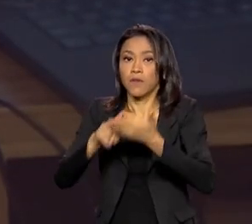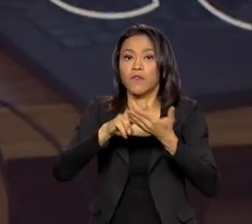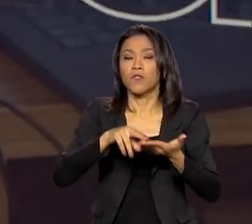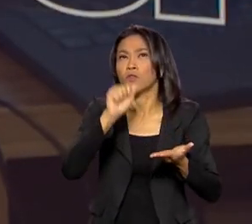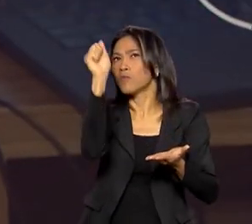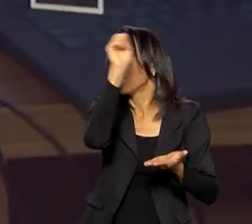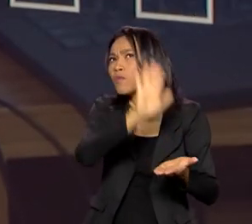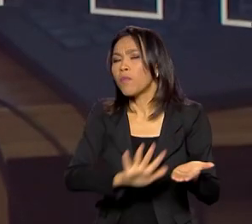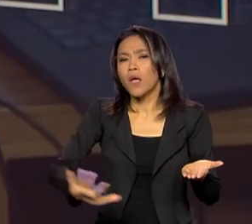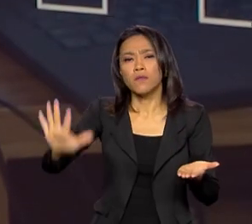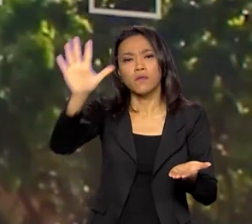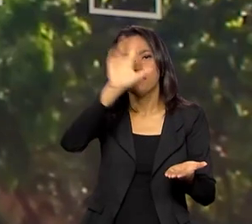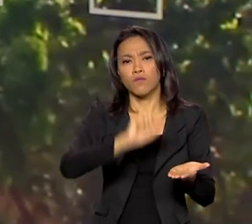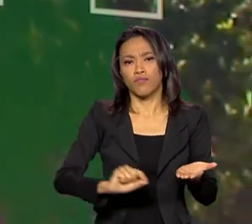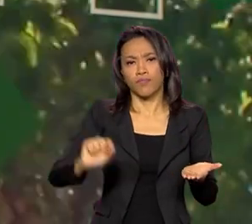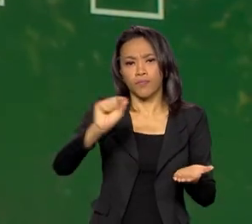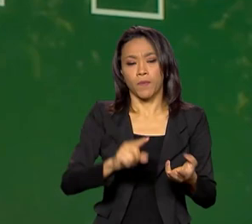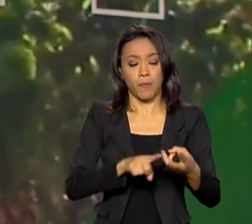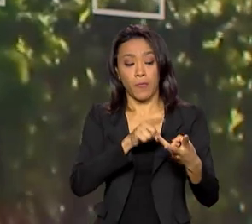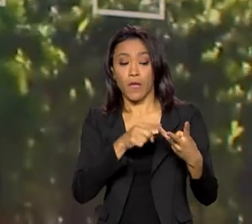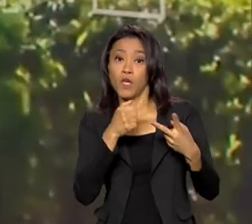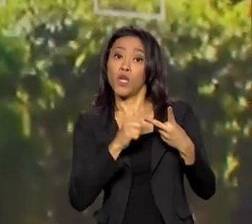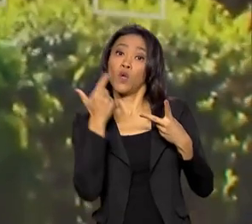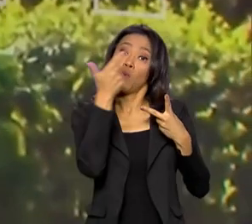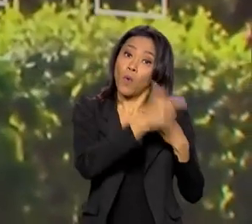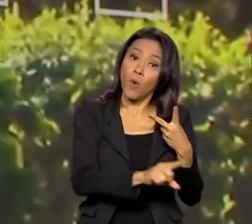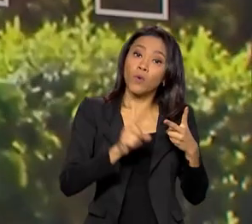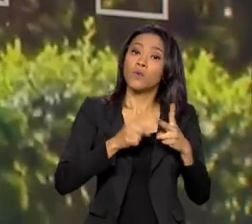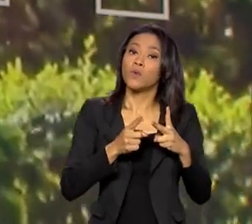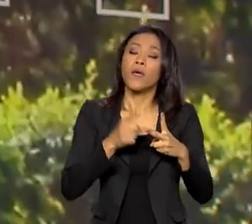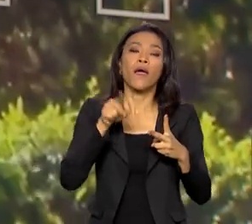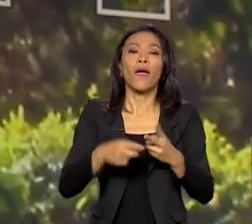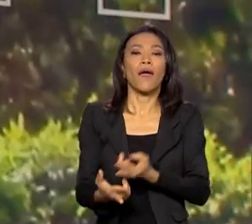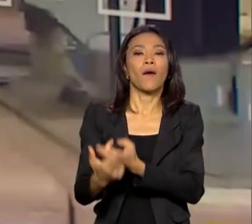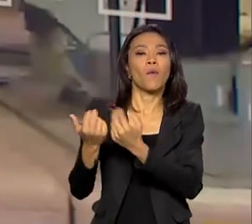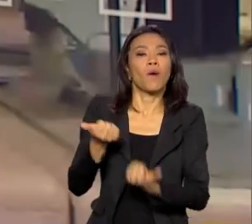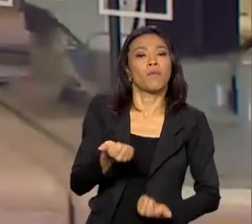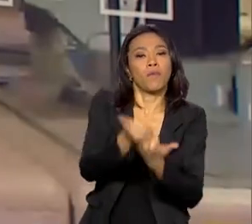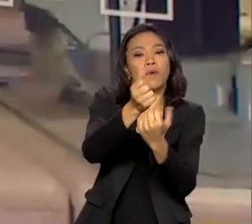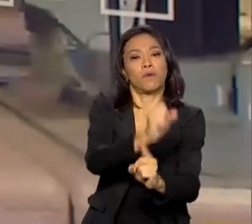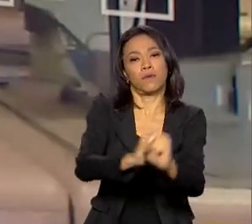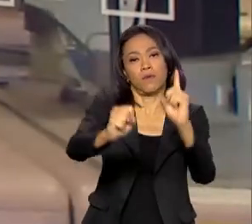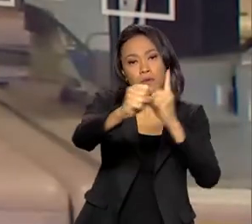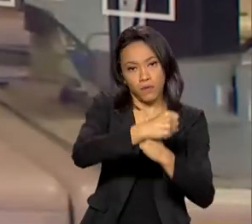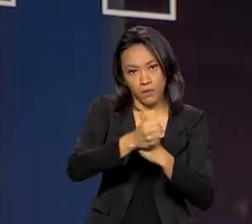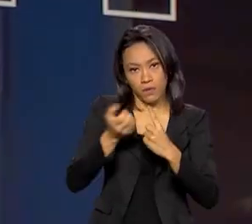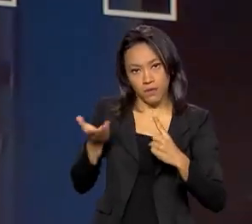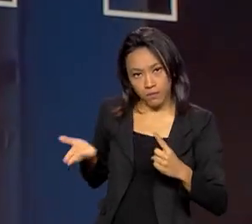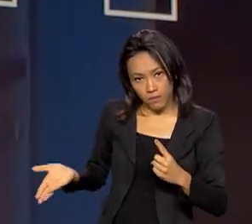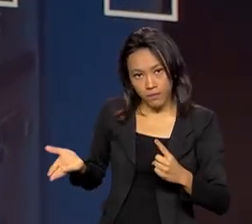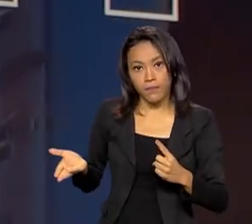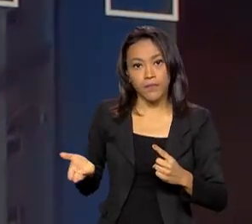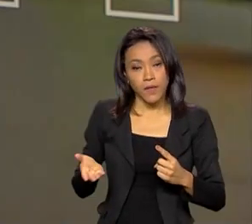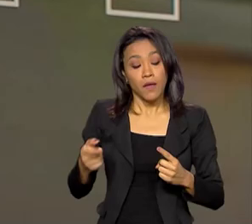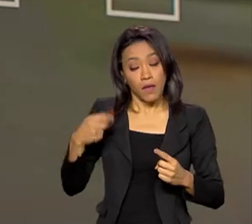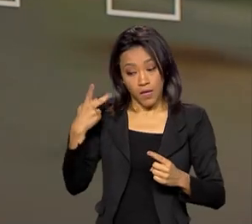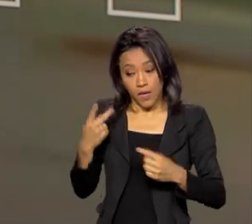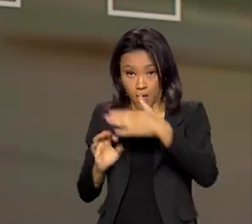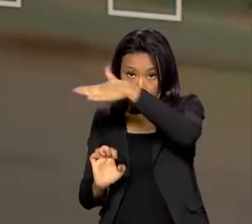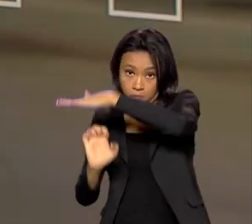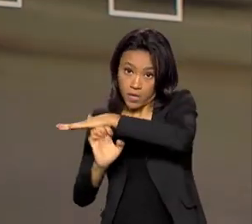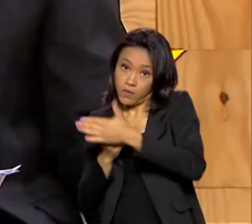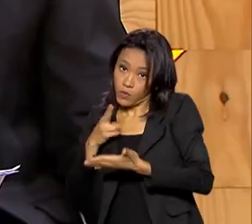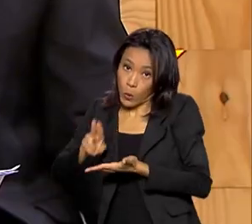outro lado, que eu costumo dizer, é o lado assistencial e social. Assistencial enquadraria a nossa empresa, por